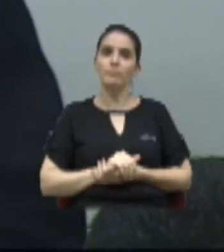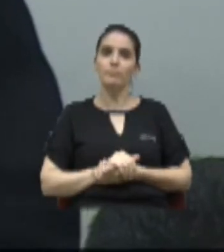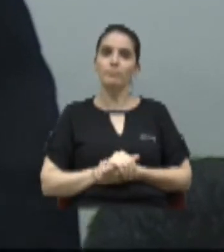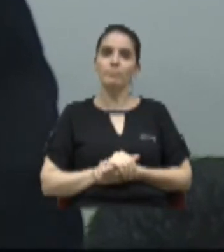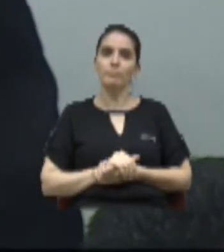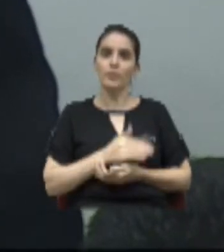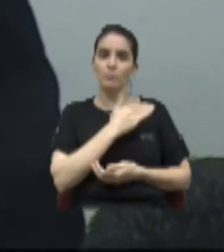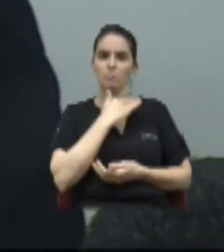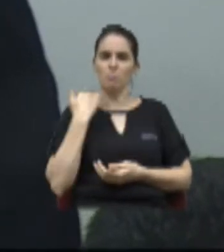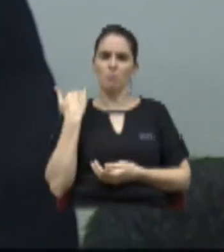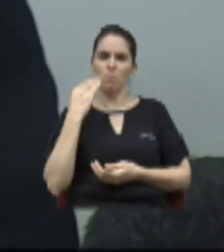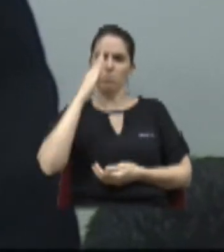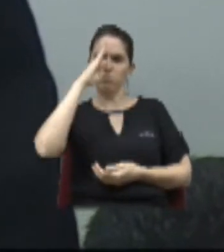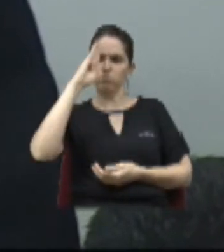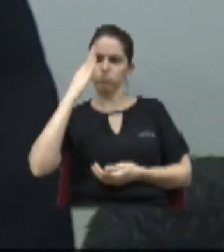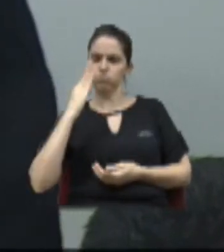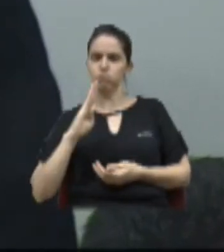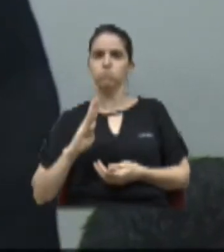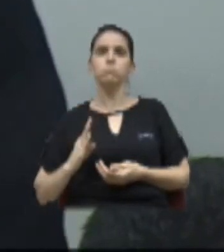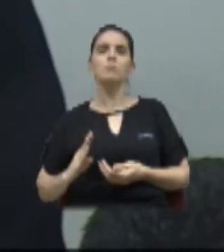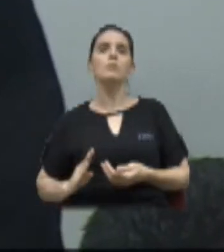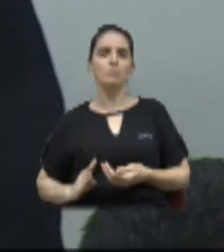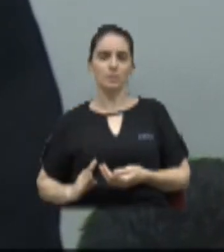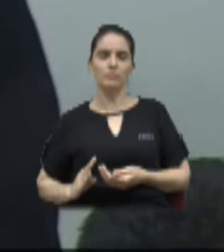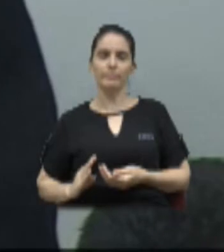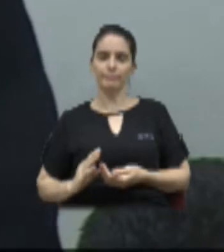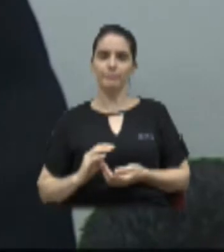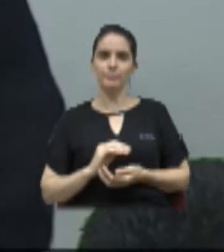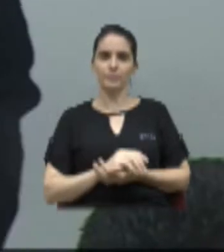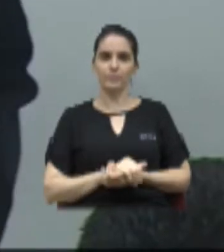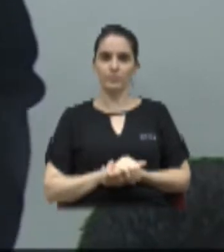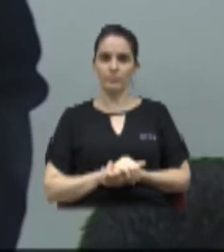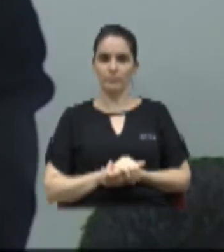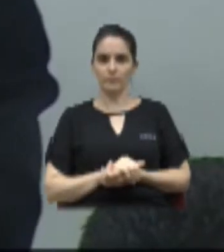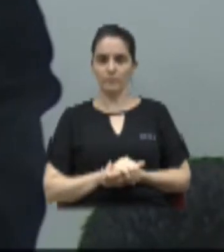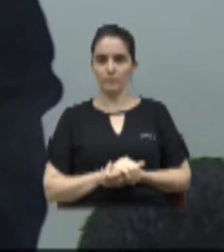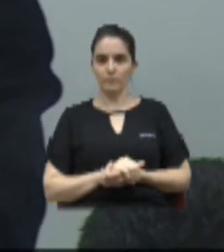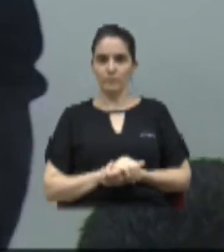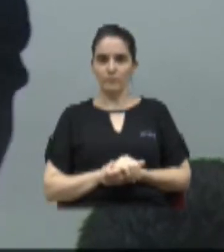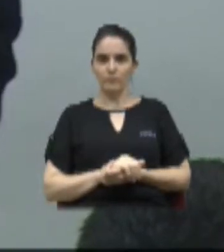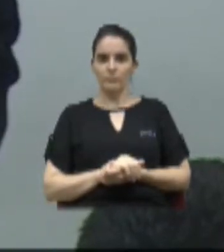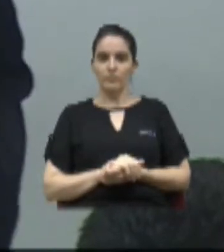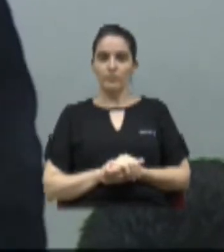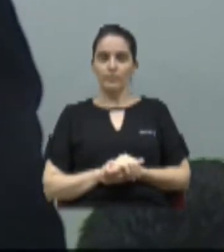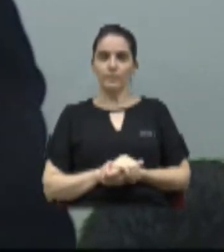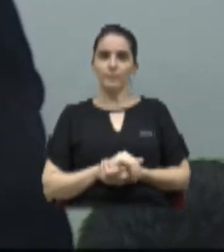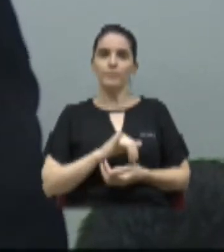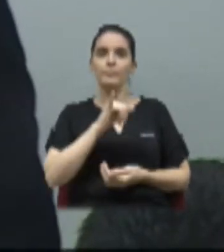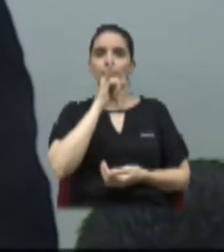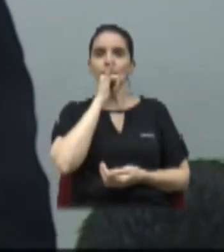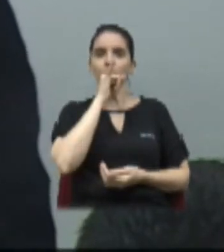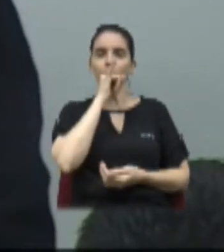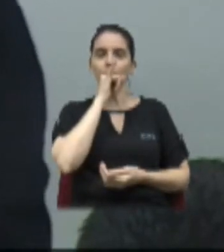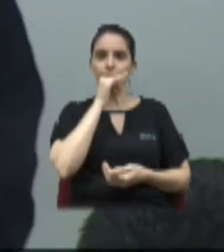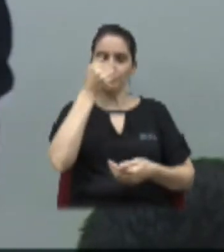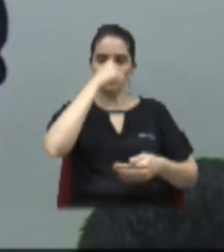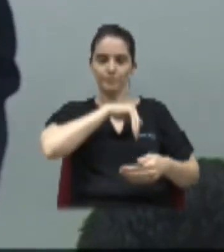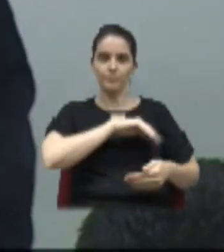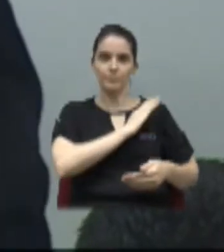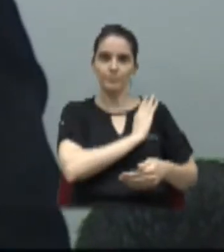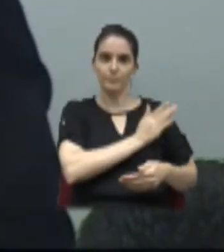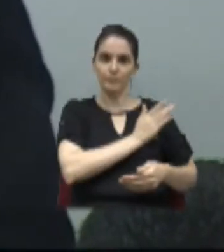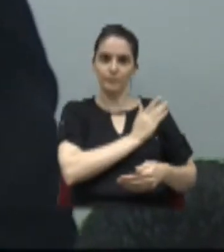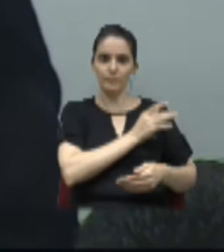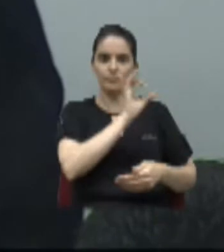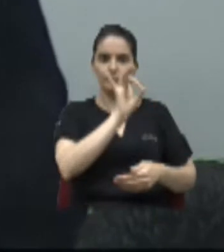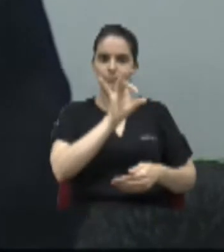morreu com honra, eu tenho certeza que esse exemplo é o que está dentro do coração de cada um da corporação